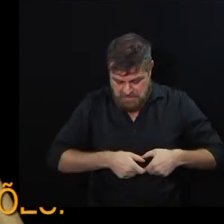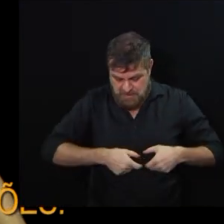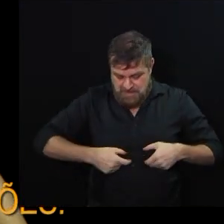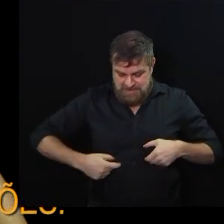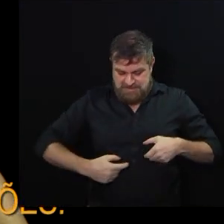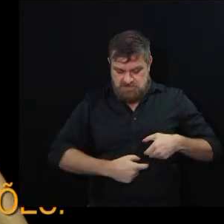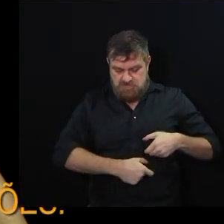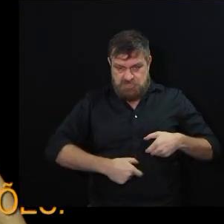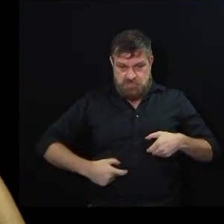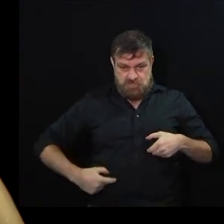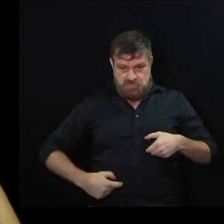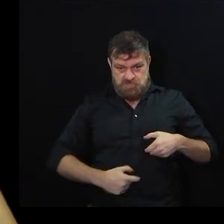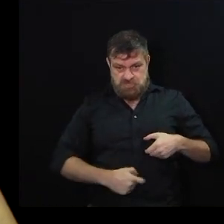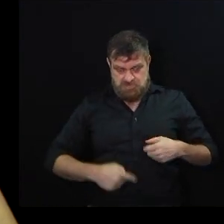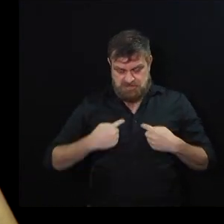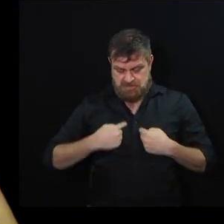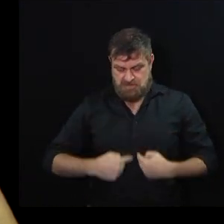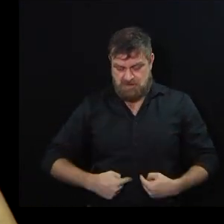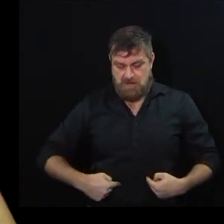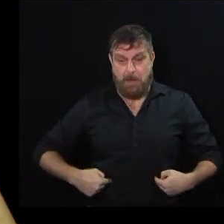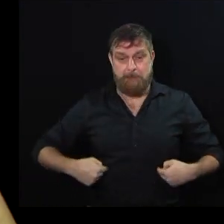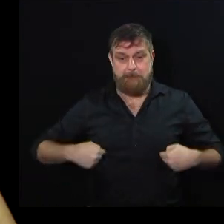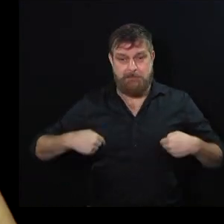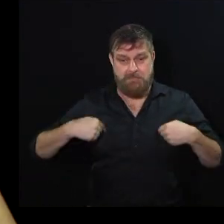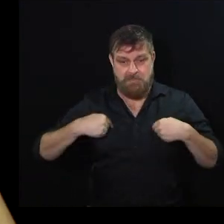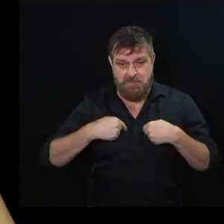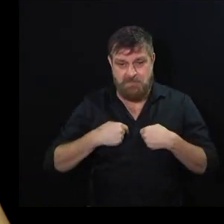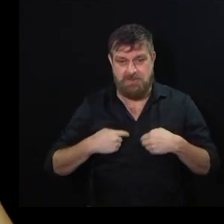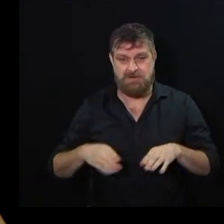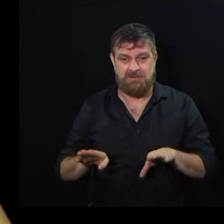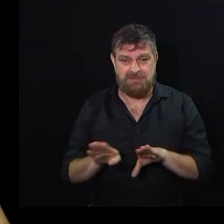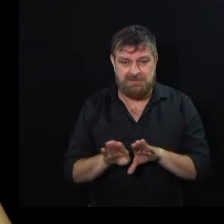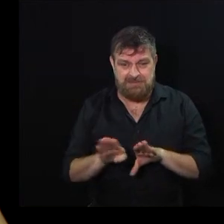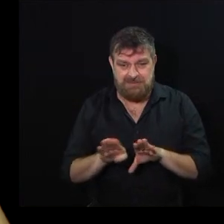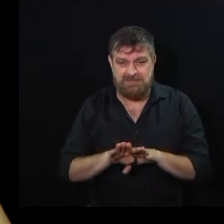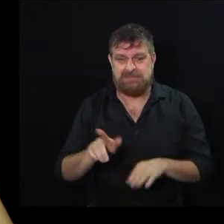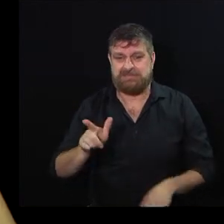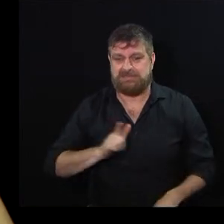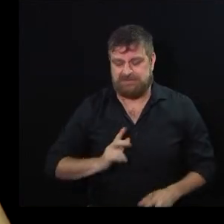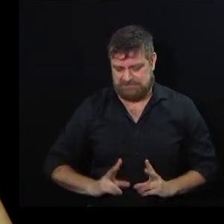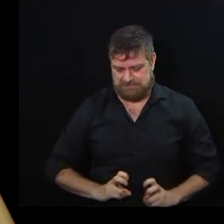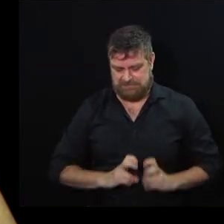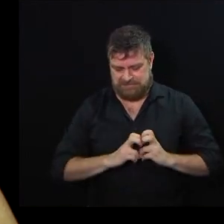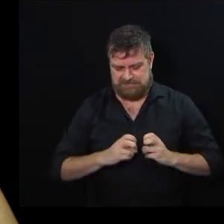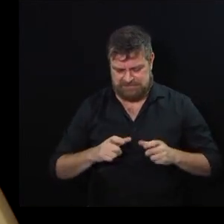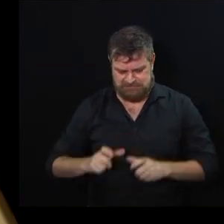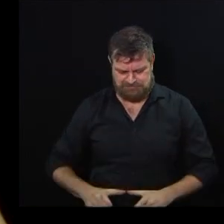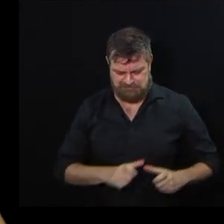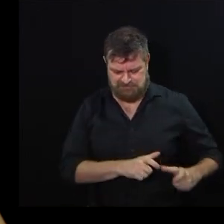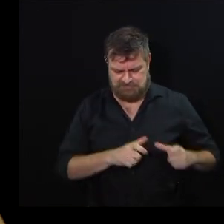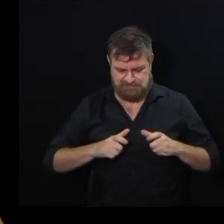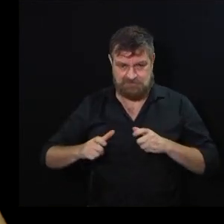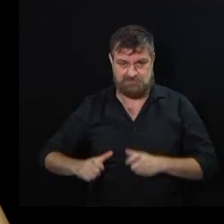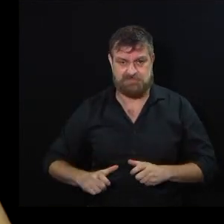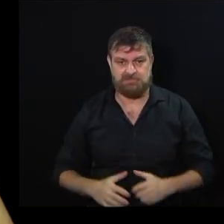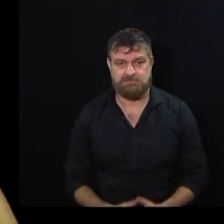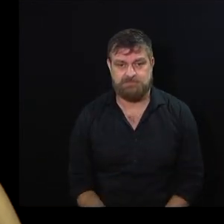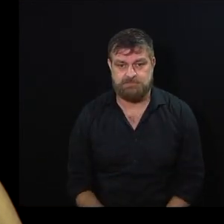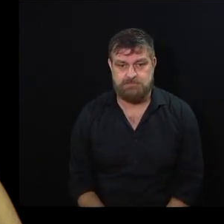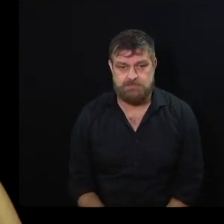pulmão. Ossos de mediastino e pulmão, isso, por enquanto, isso. Depois